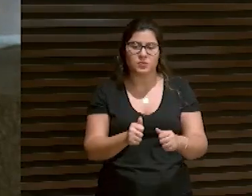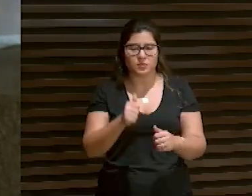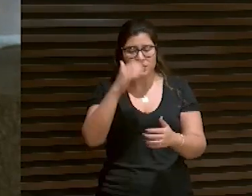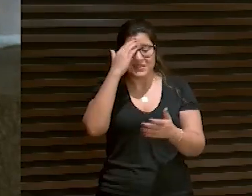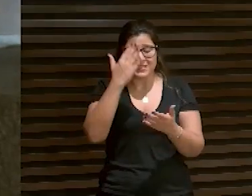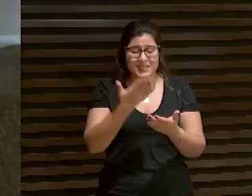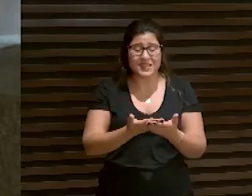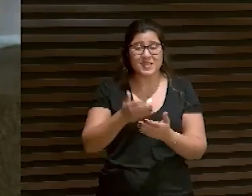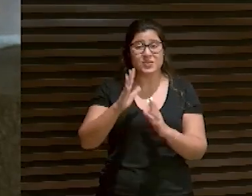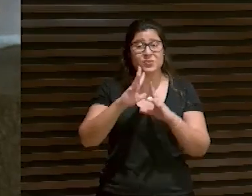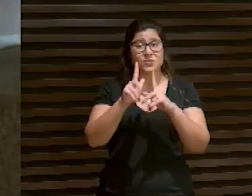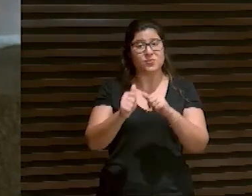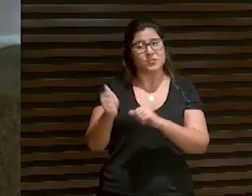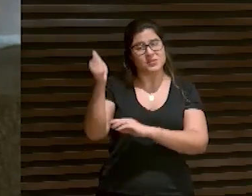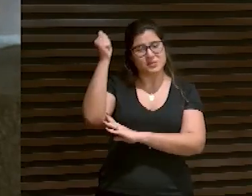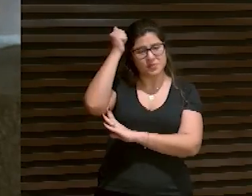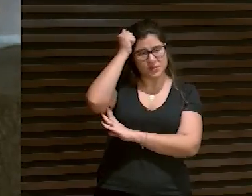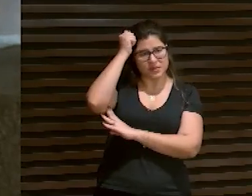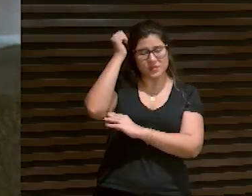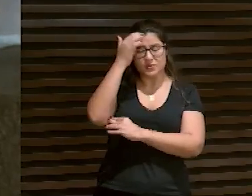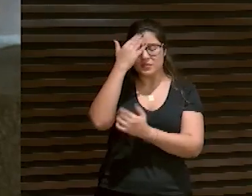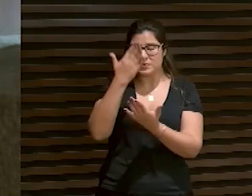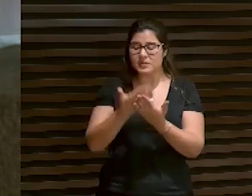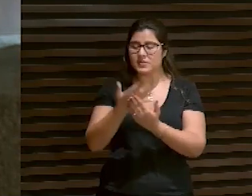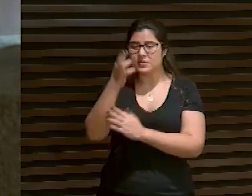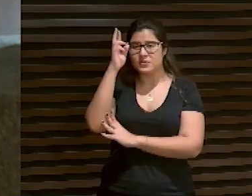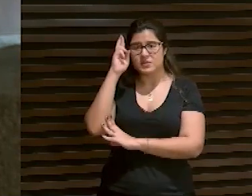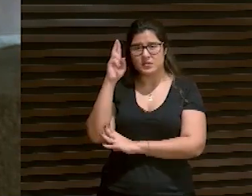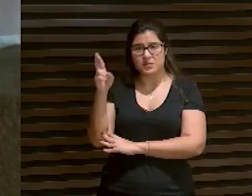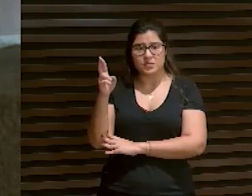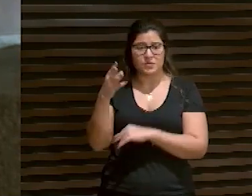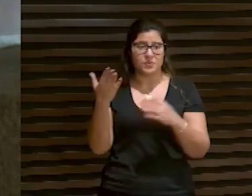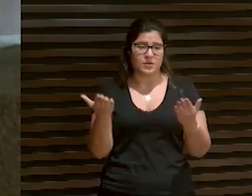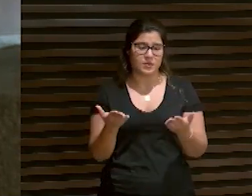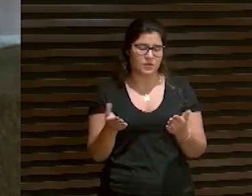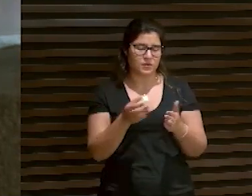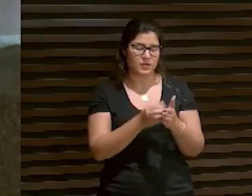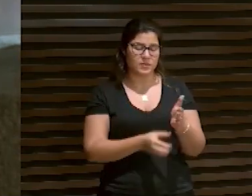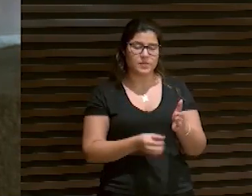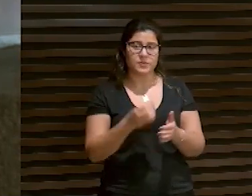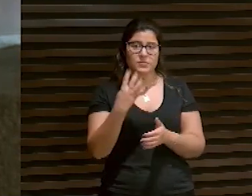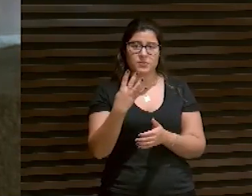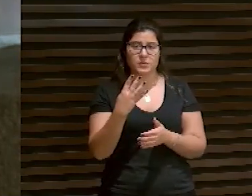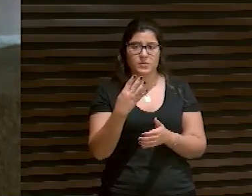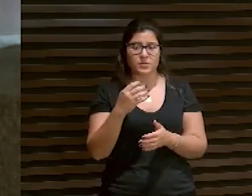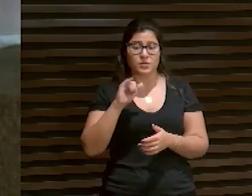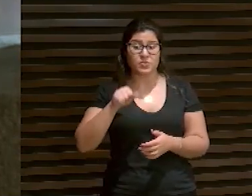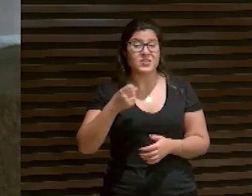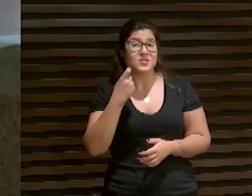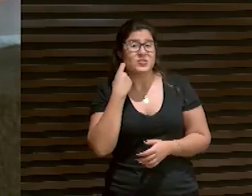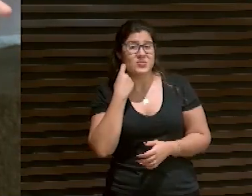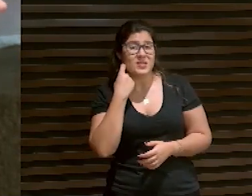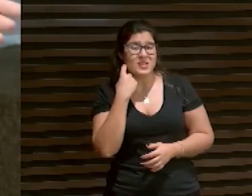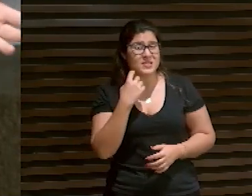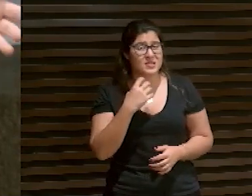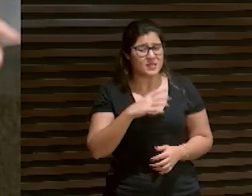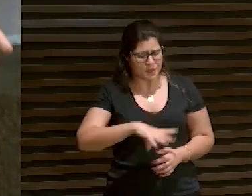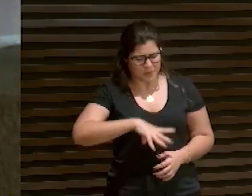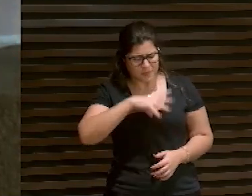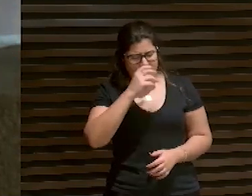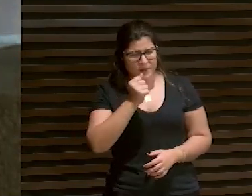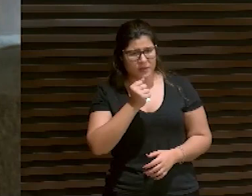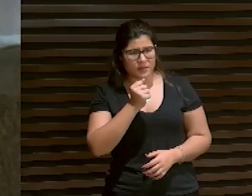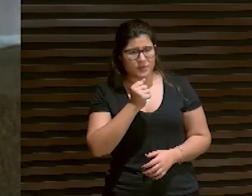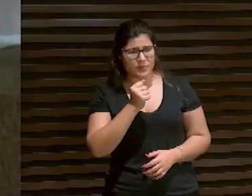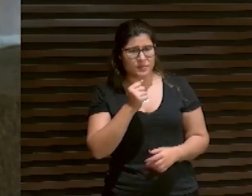arrependeram e creram no Senhor. E agora temos o capítulo 4, onde Jonas está irado, irritado, irmãos. É muito contraditório, é